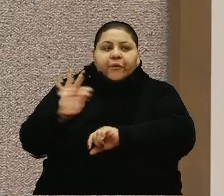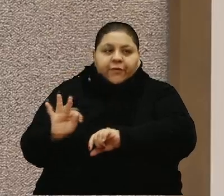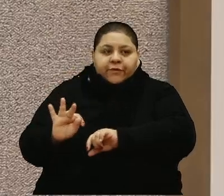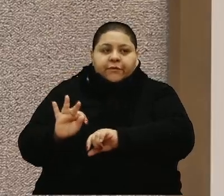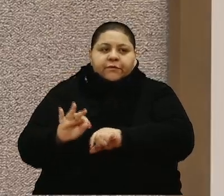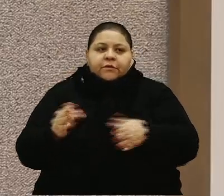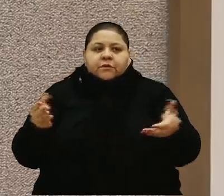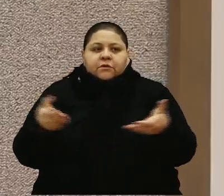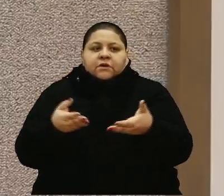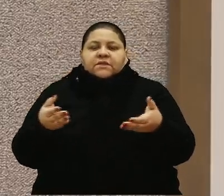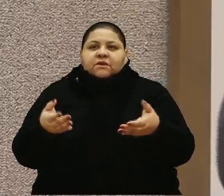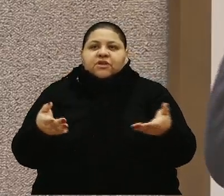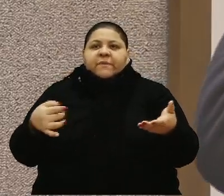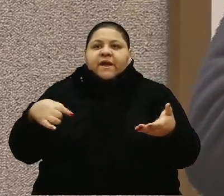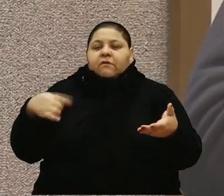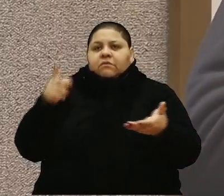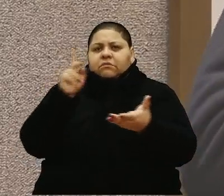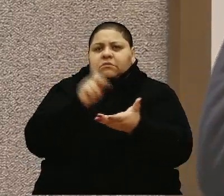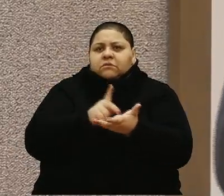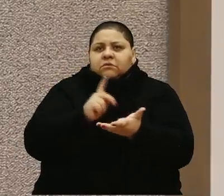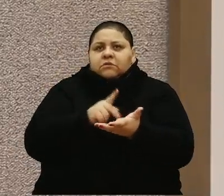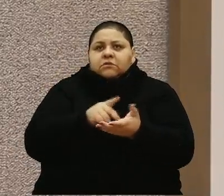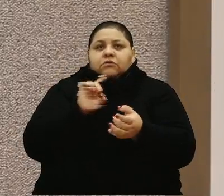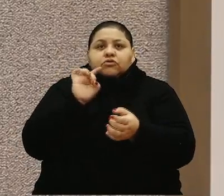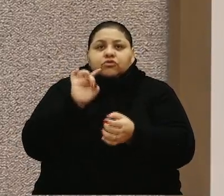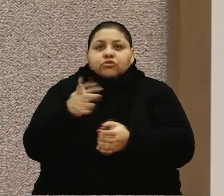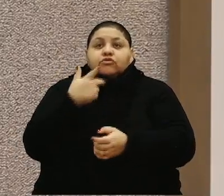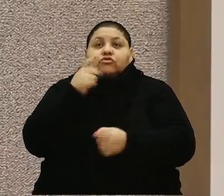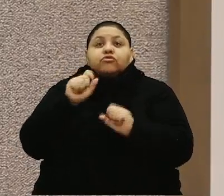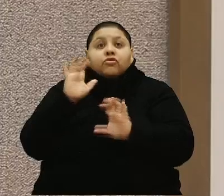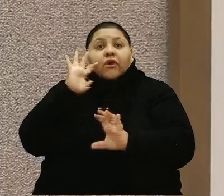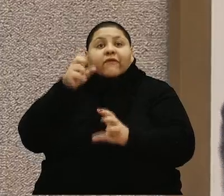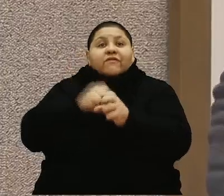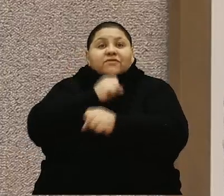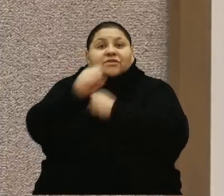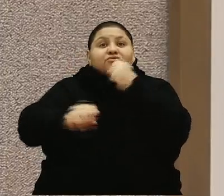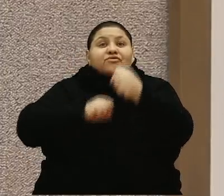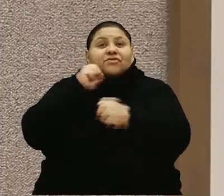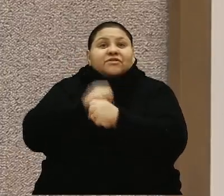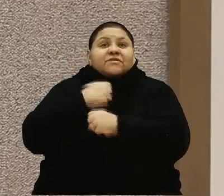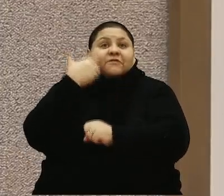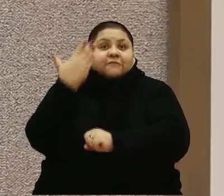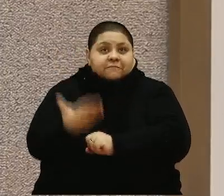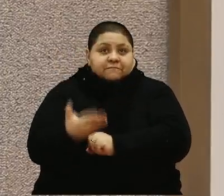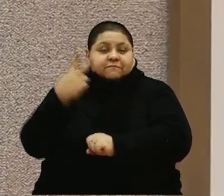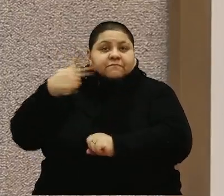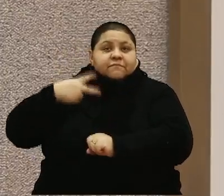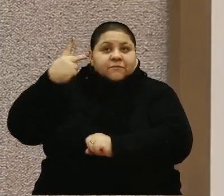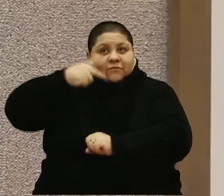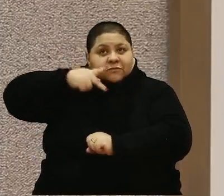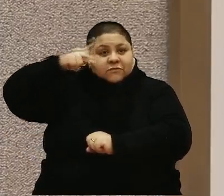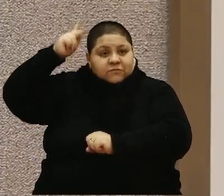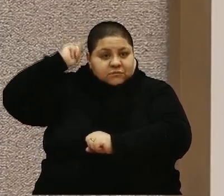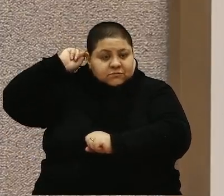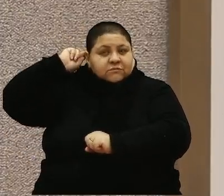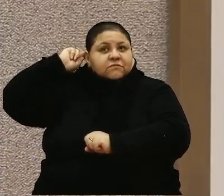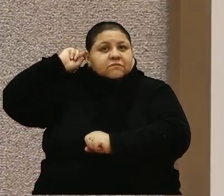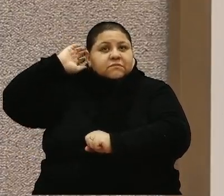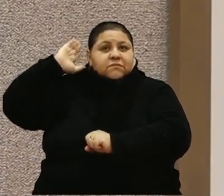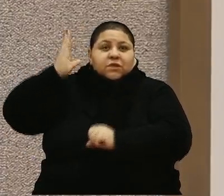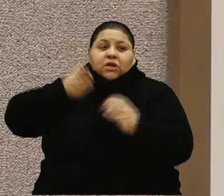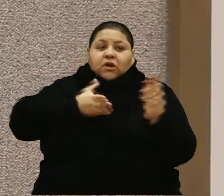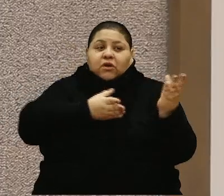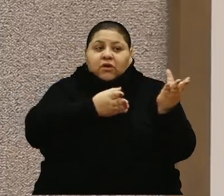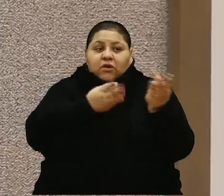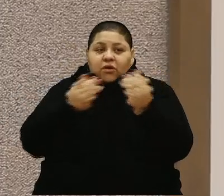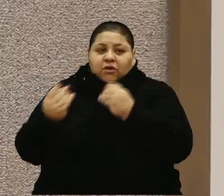assim por diante. Então, na realidade, estamos discutindo isso aqui, o que é que vai acontecer no ano que vem. Vereador Iago, muitas das